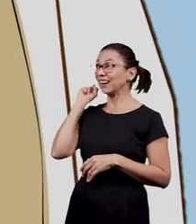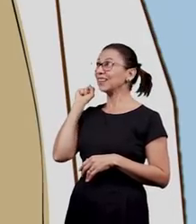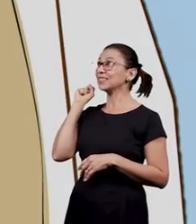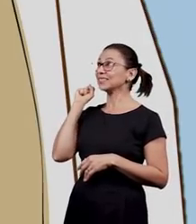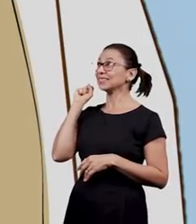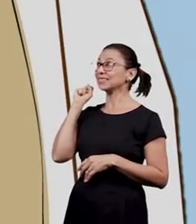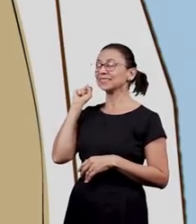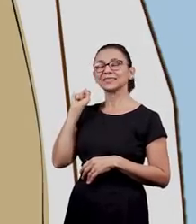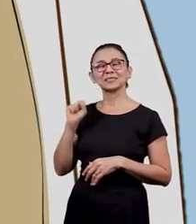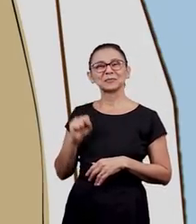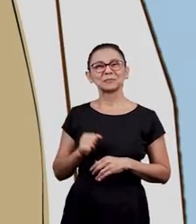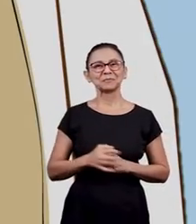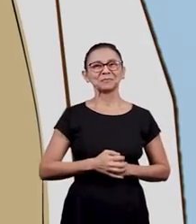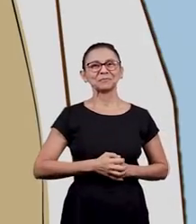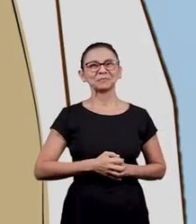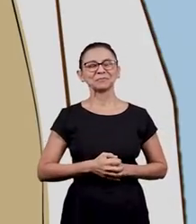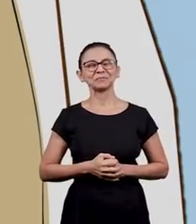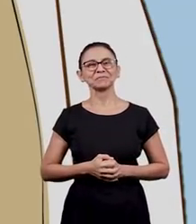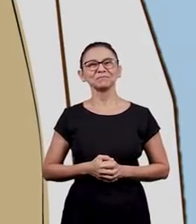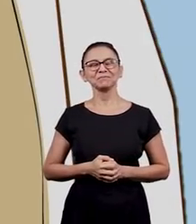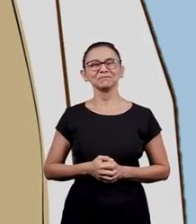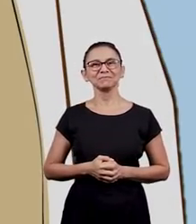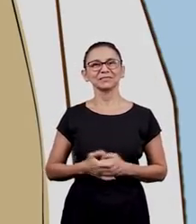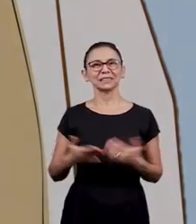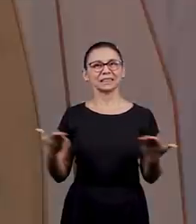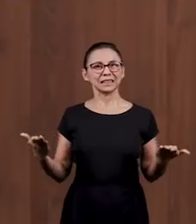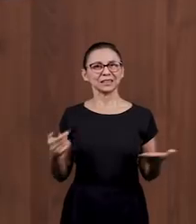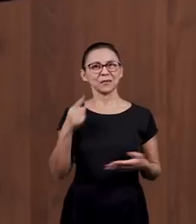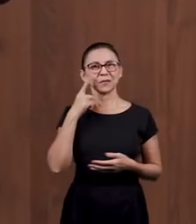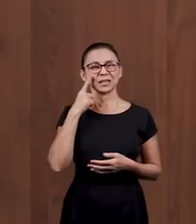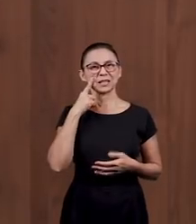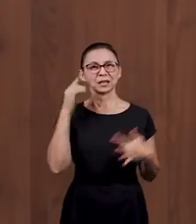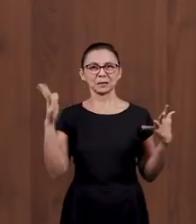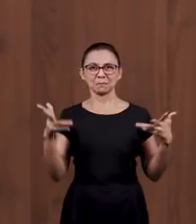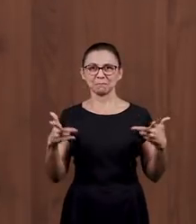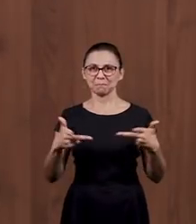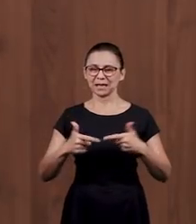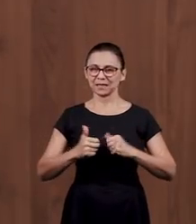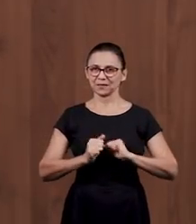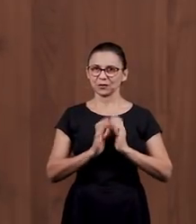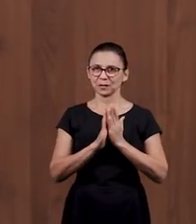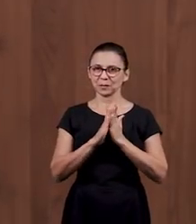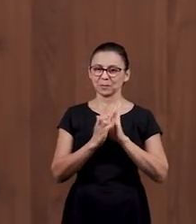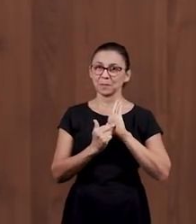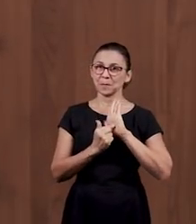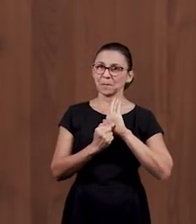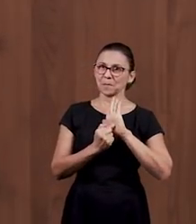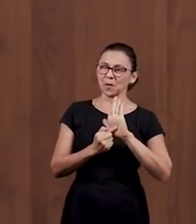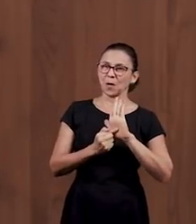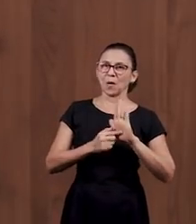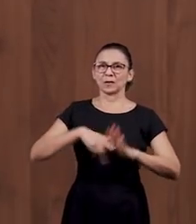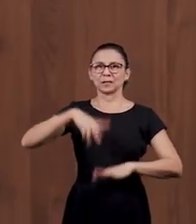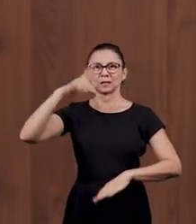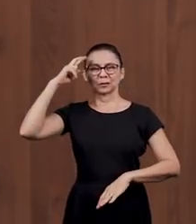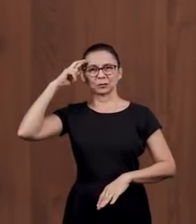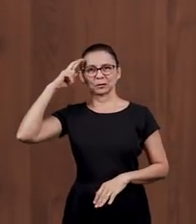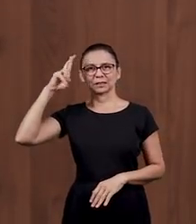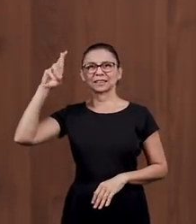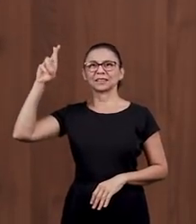ouve. Queridos, há algo de maravilhoso aqui. A palavra diz que então o